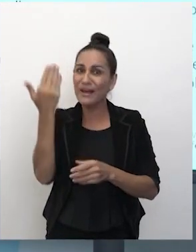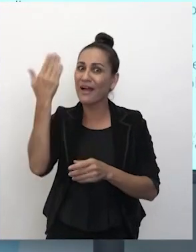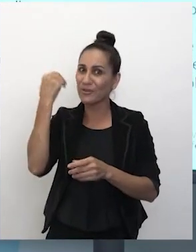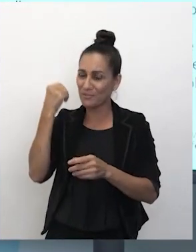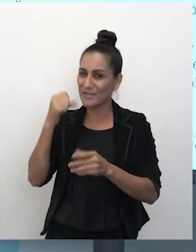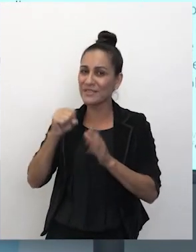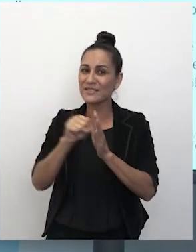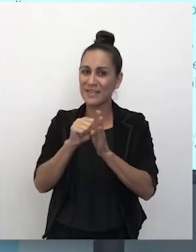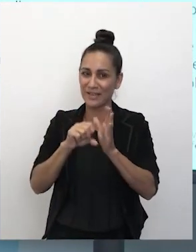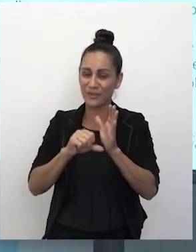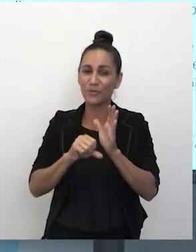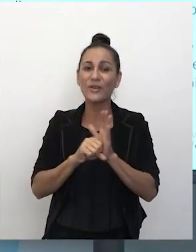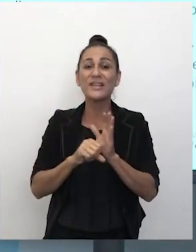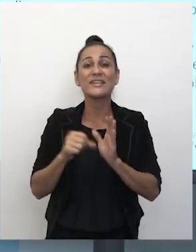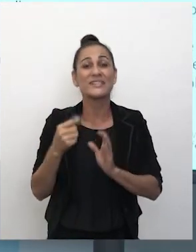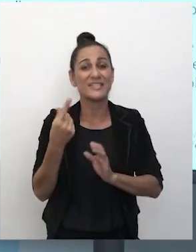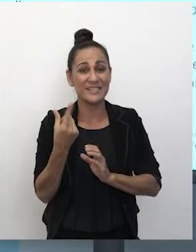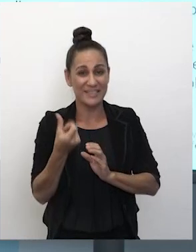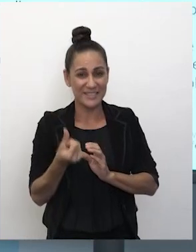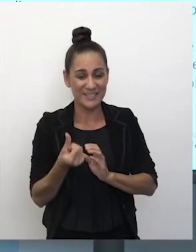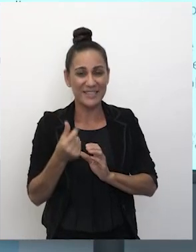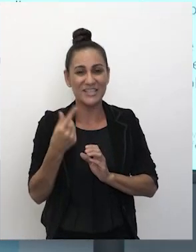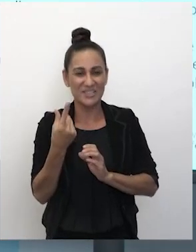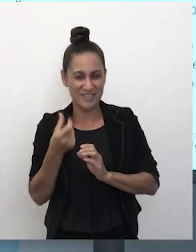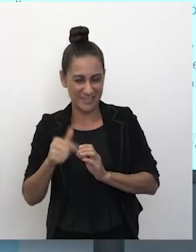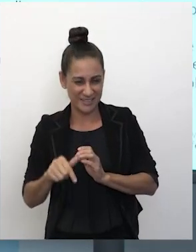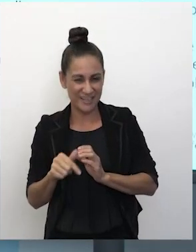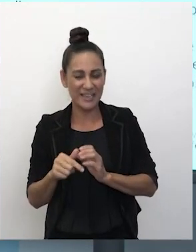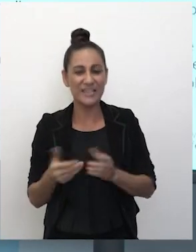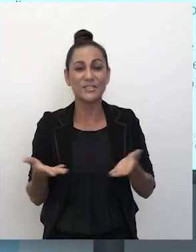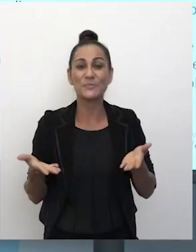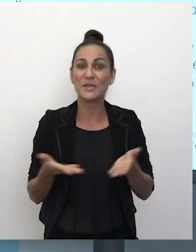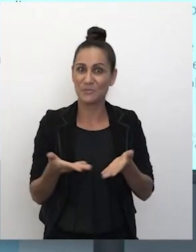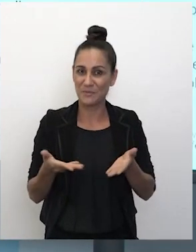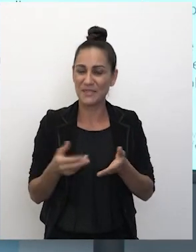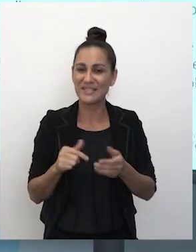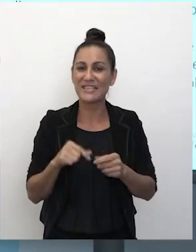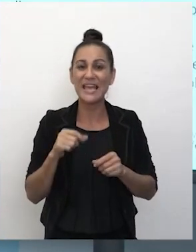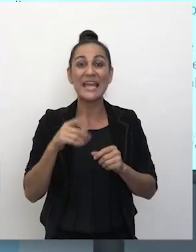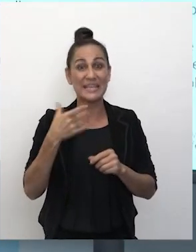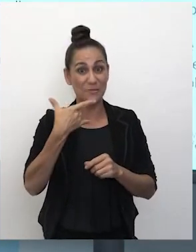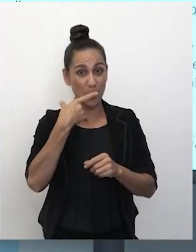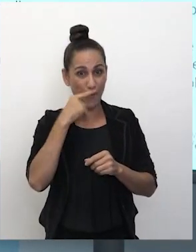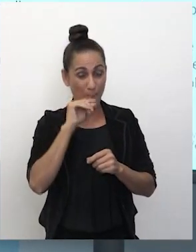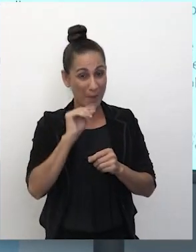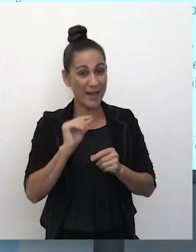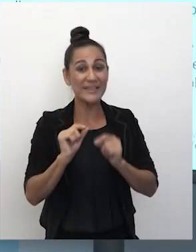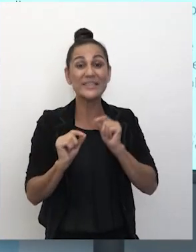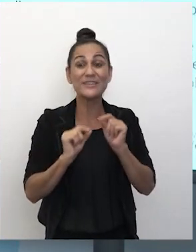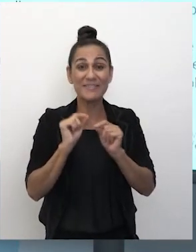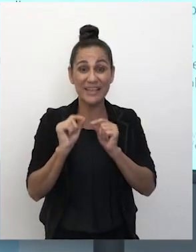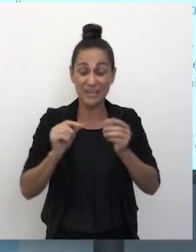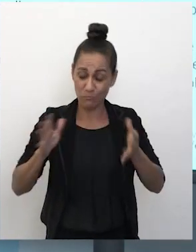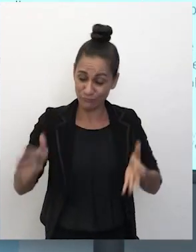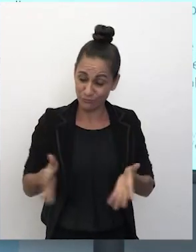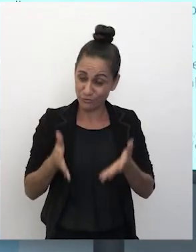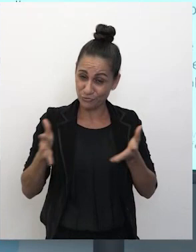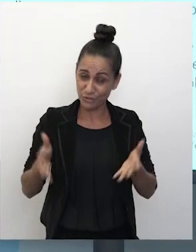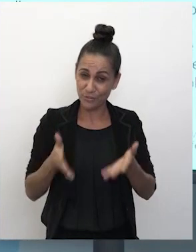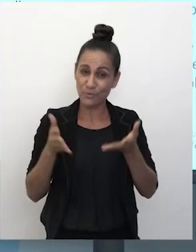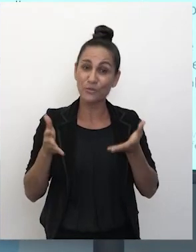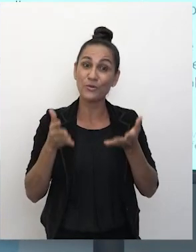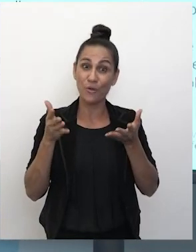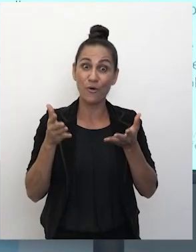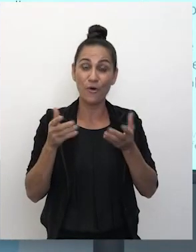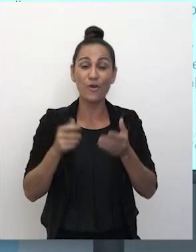né? Muito pior. Mesmo assim, a Artemisia teve um pai que não só reconheceu o talento dela,